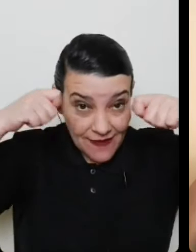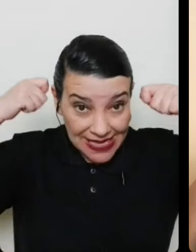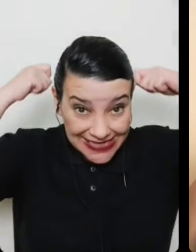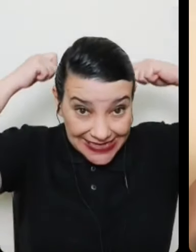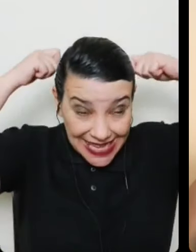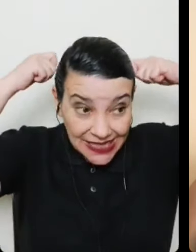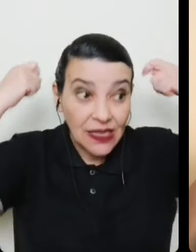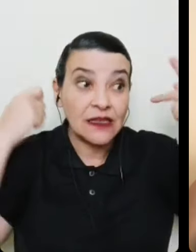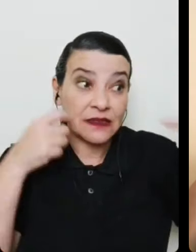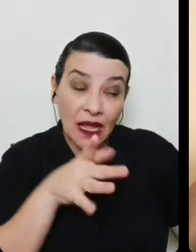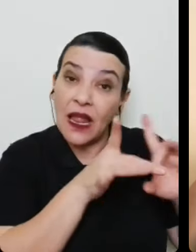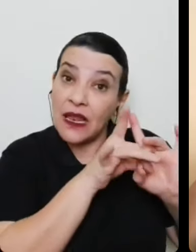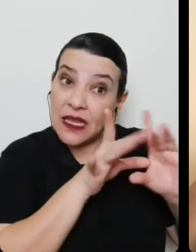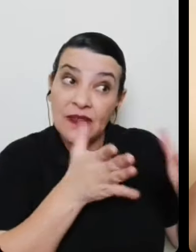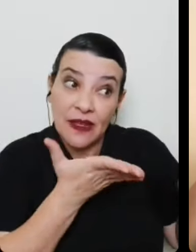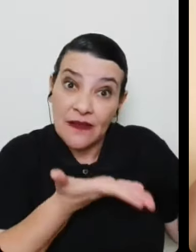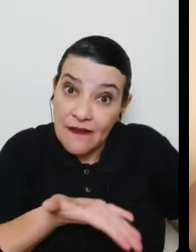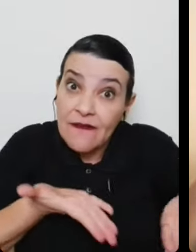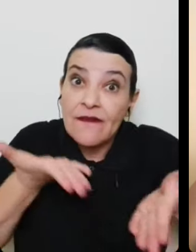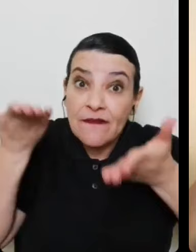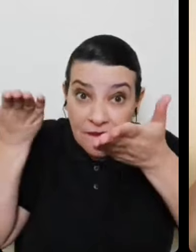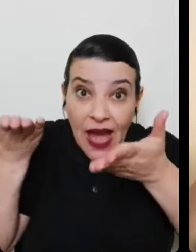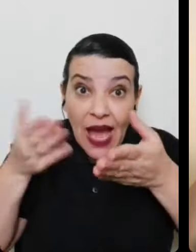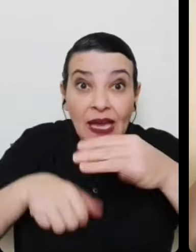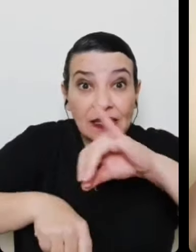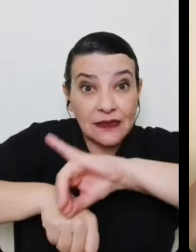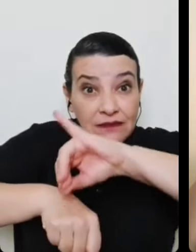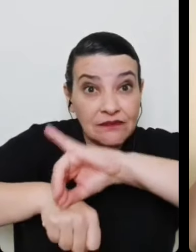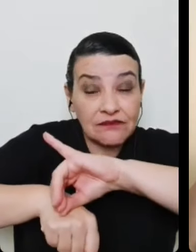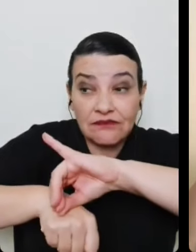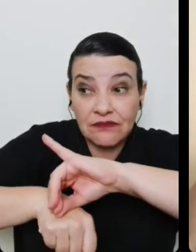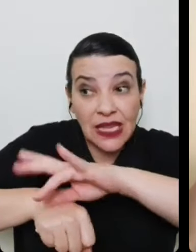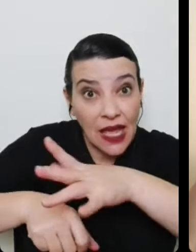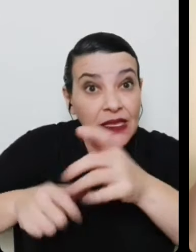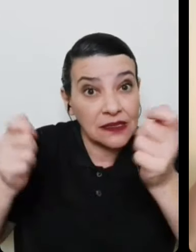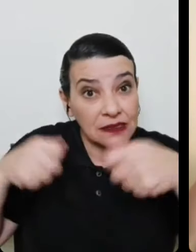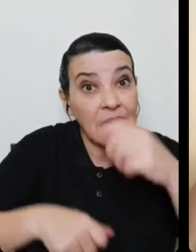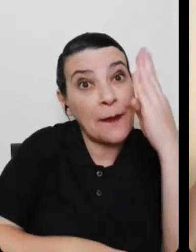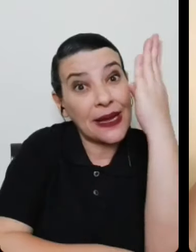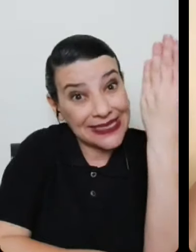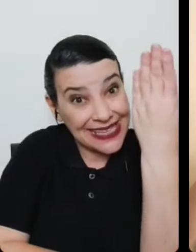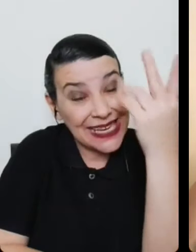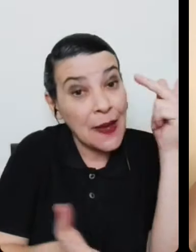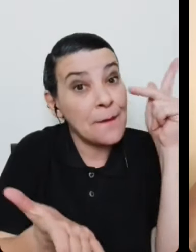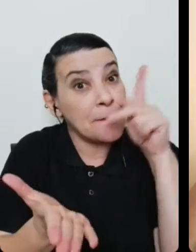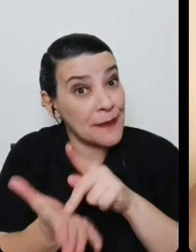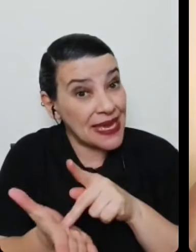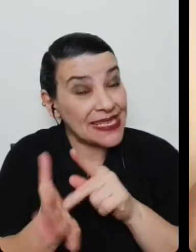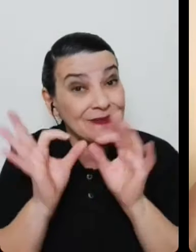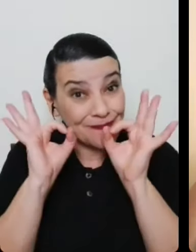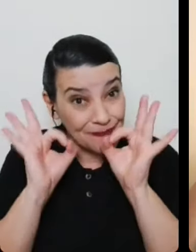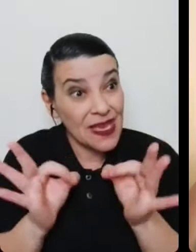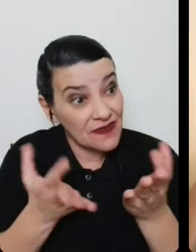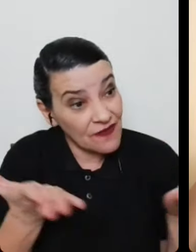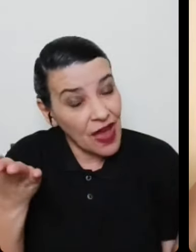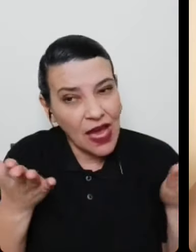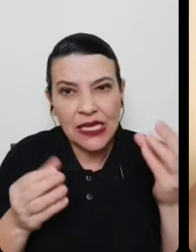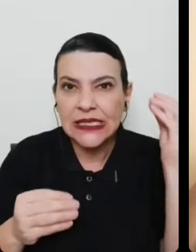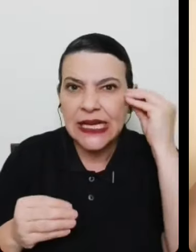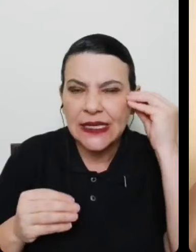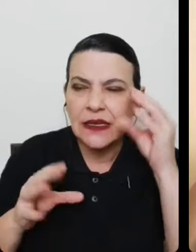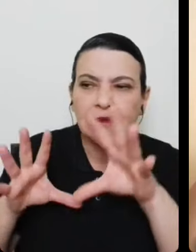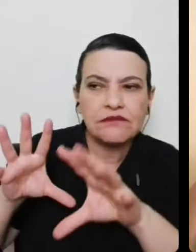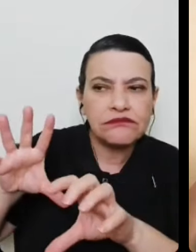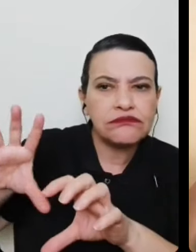foi permitido a ela tocar na peça original. Só esse detalhe aí, a peça é original, não era uma reprodução. Era um tronco